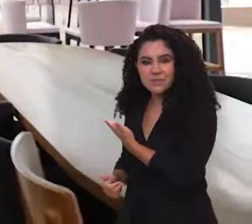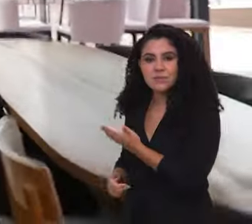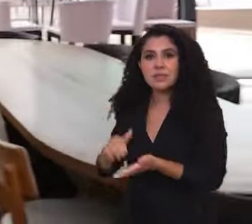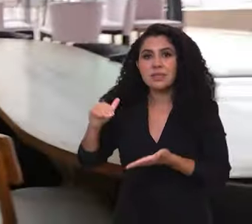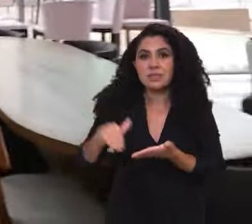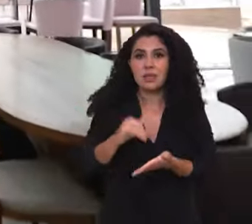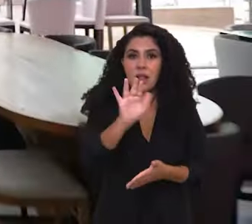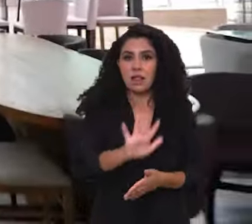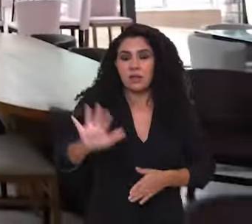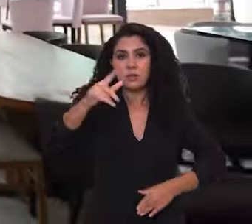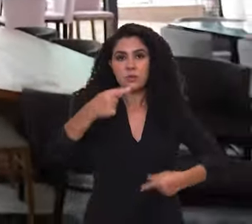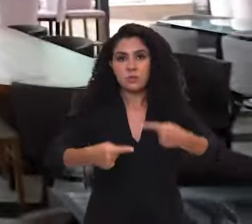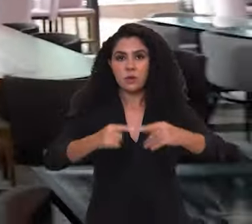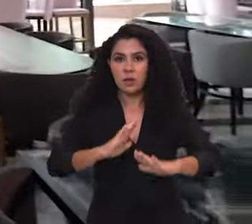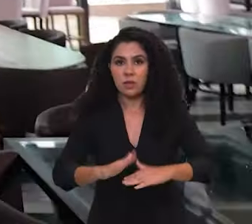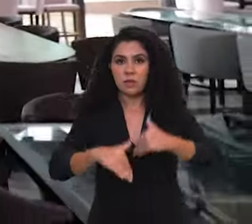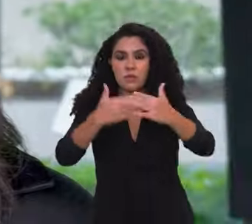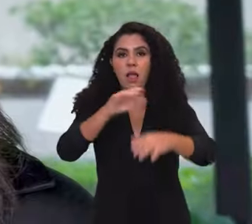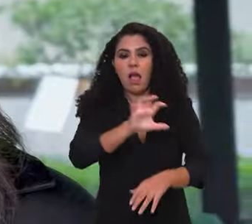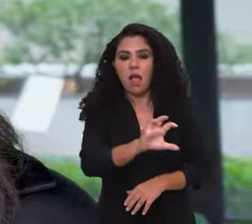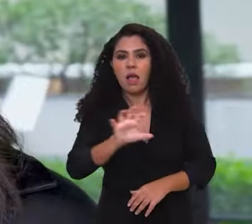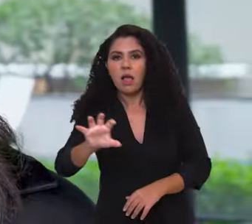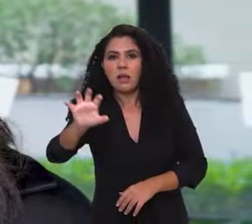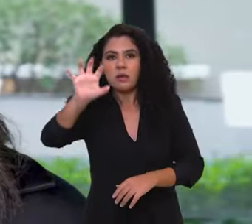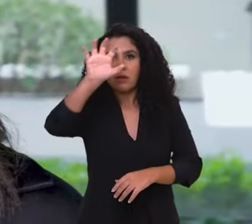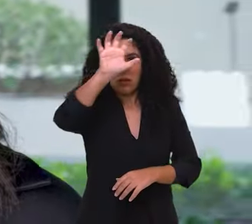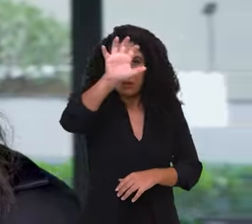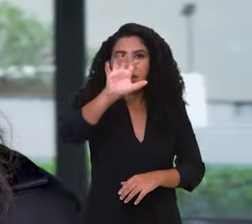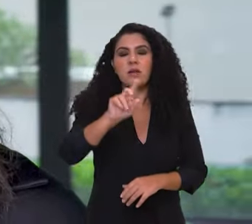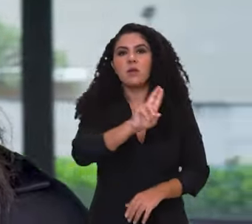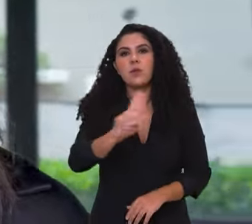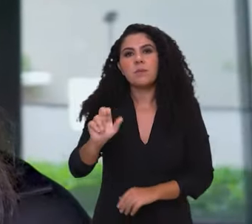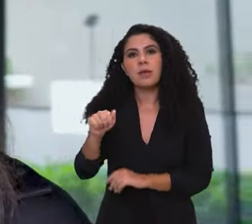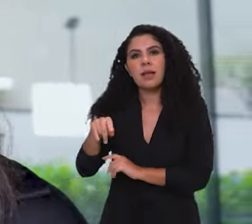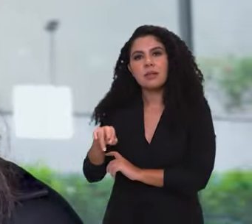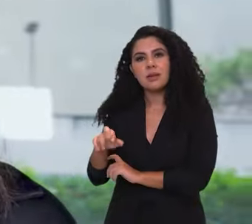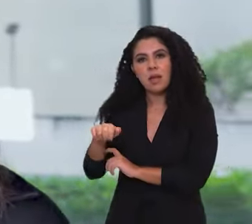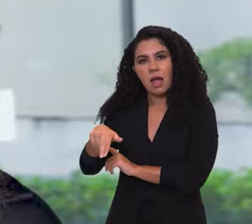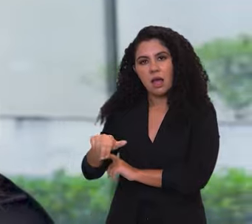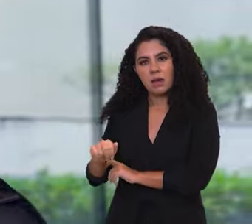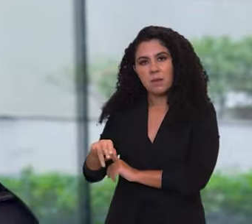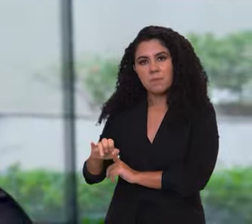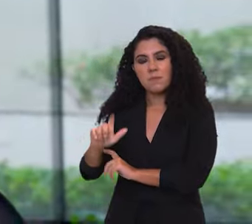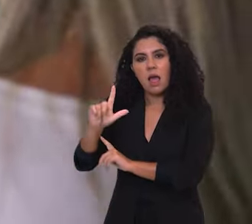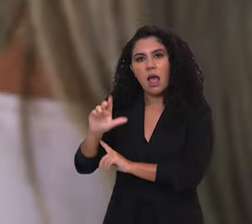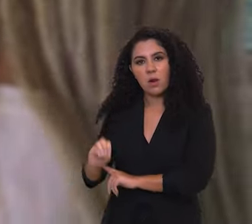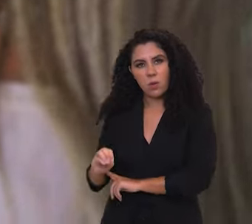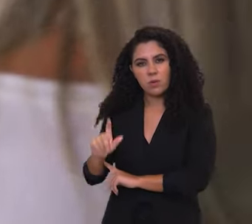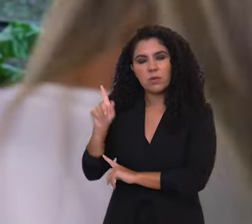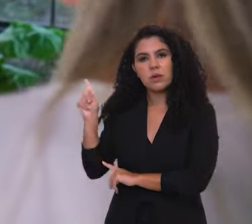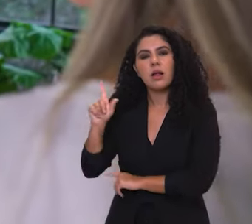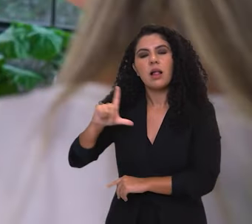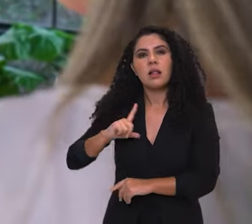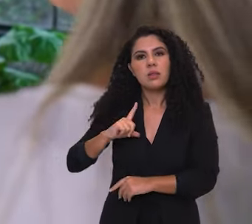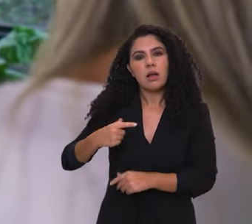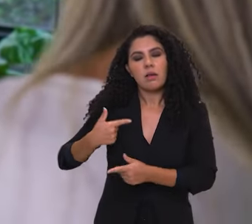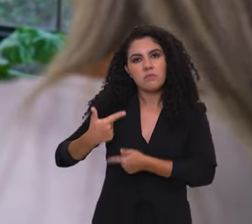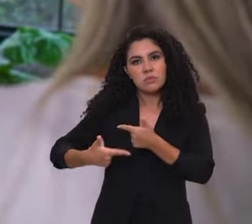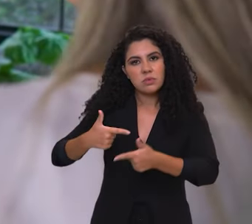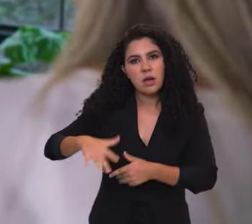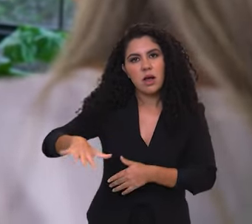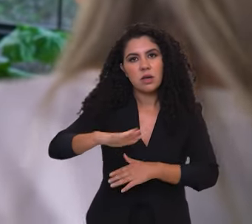Secretária Nacional de Políticas de Desenvolvimento Regional e Territorial, Adriana Melo, que tem uma carreira notável na área